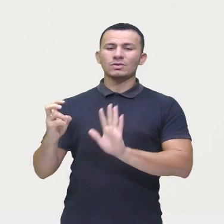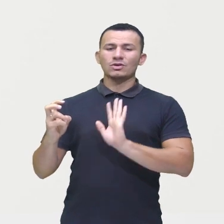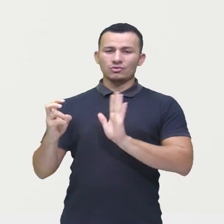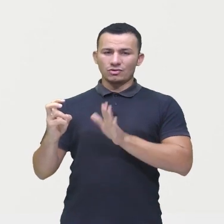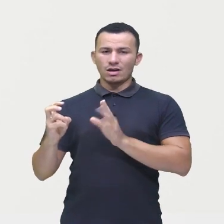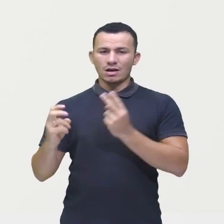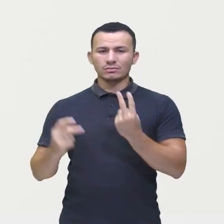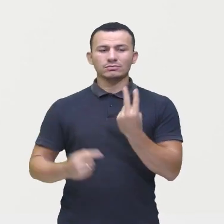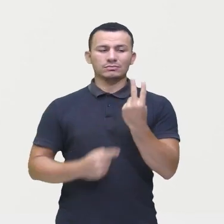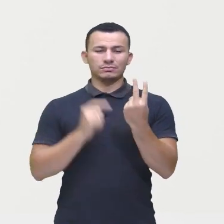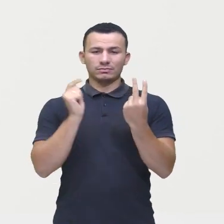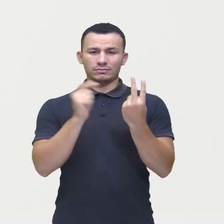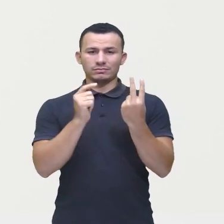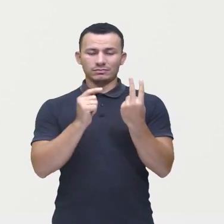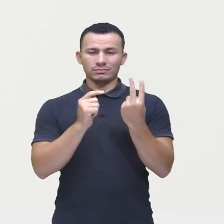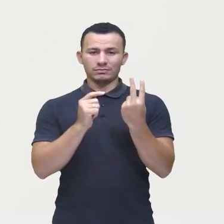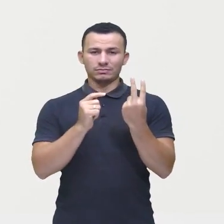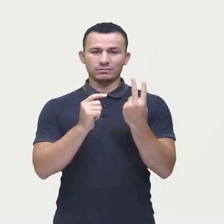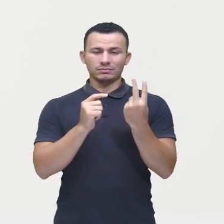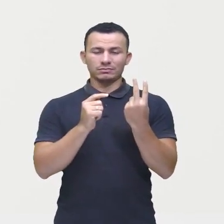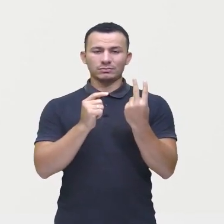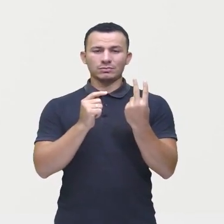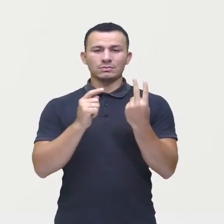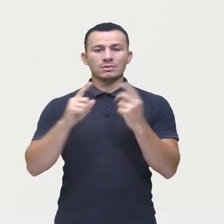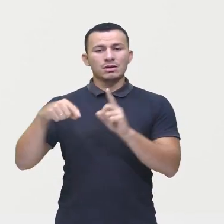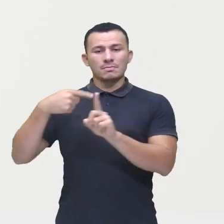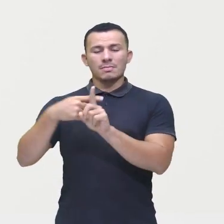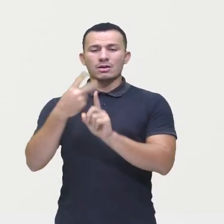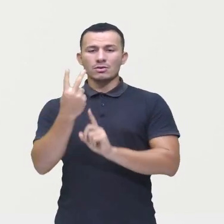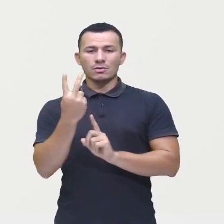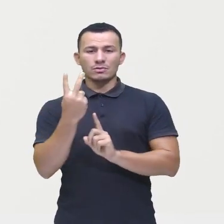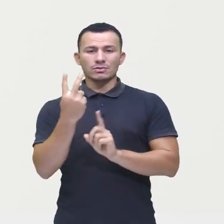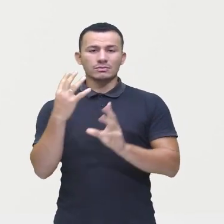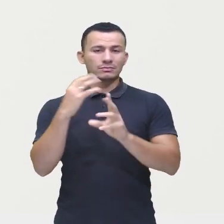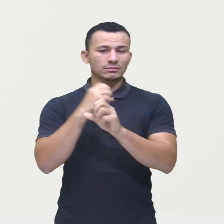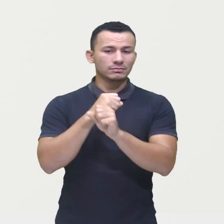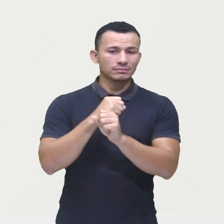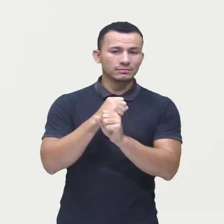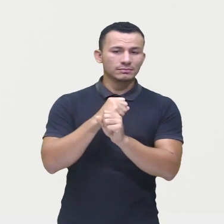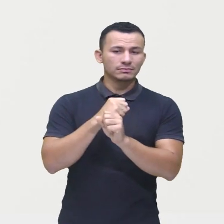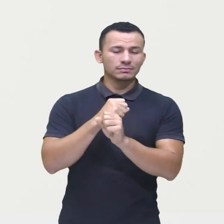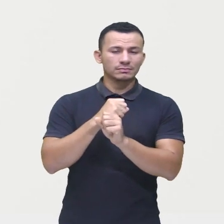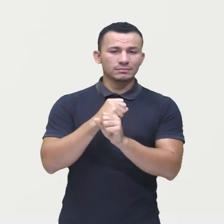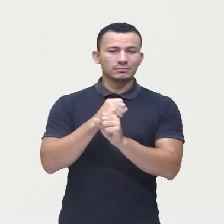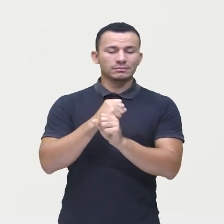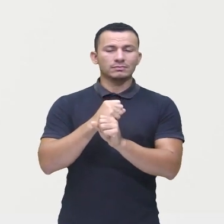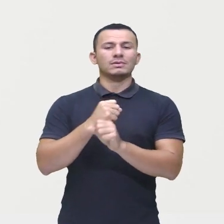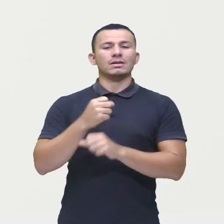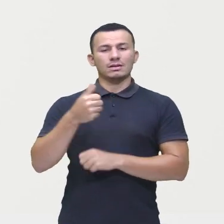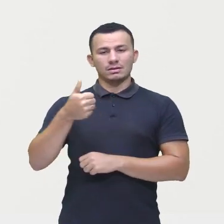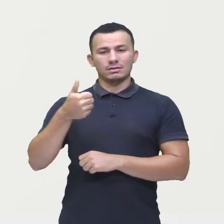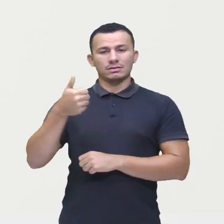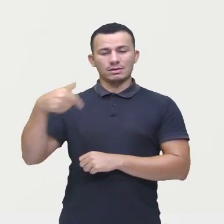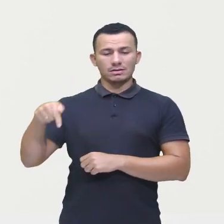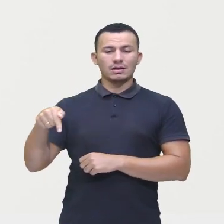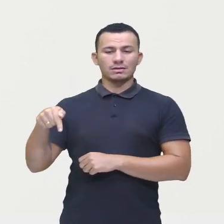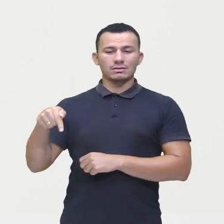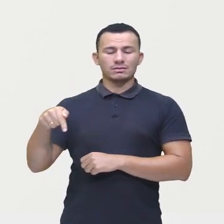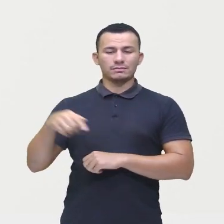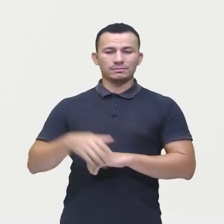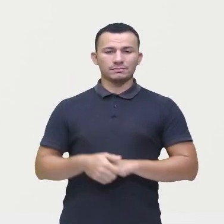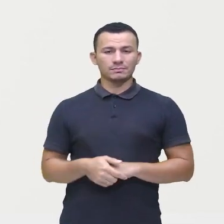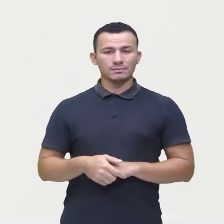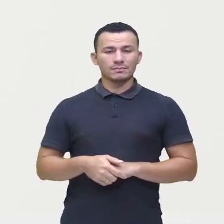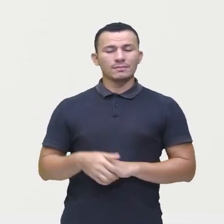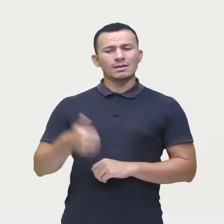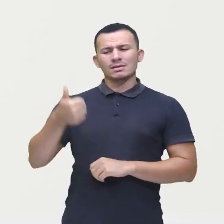O 2. Então, somado com mais 2 é igual a quanto? É igual a 17. Tá certo?